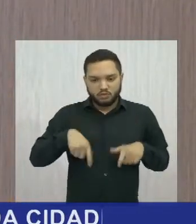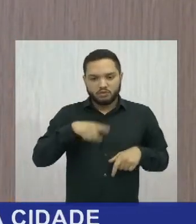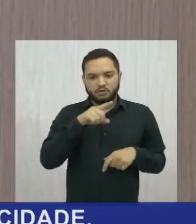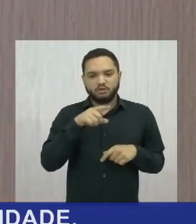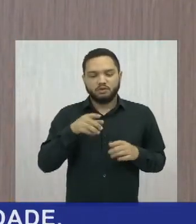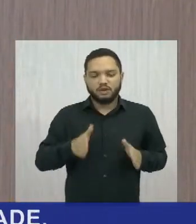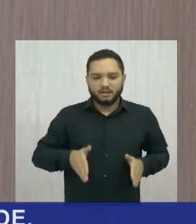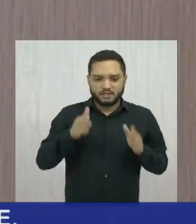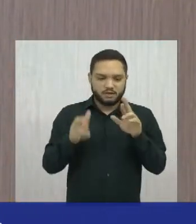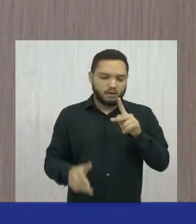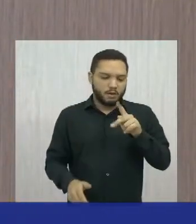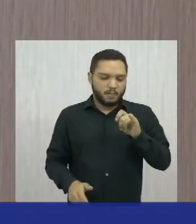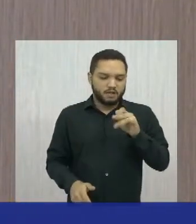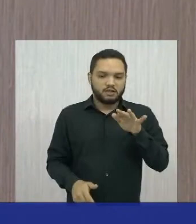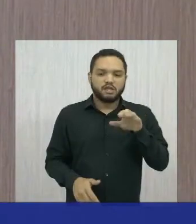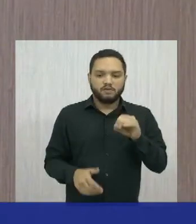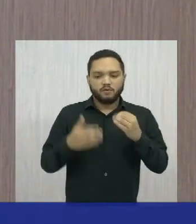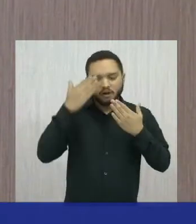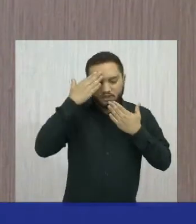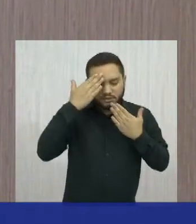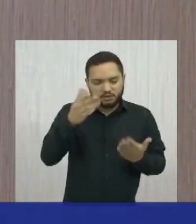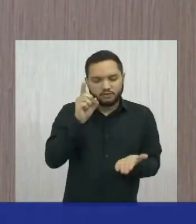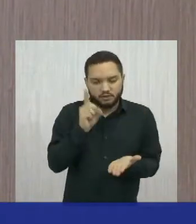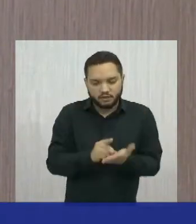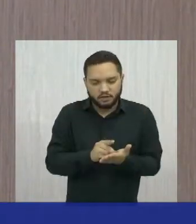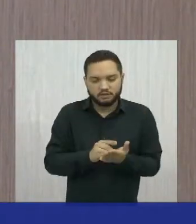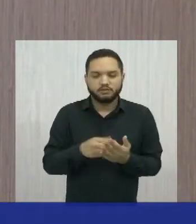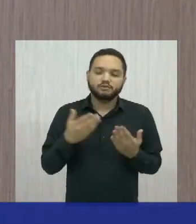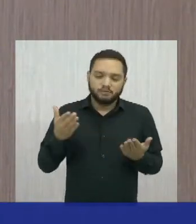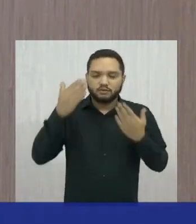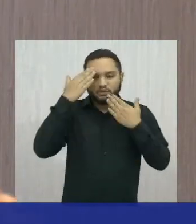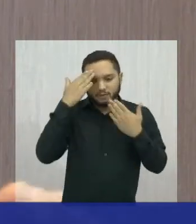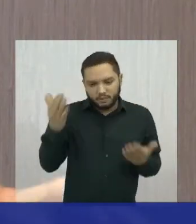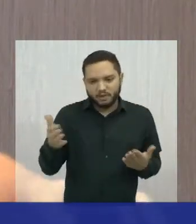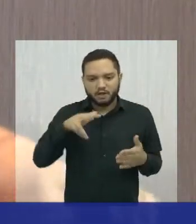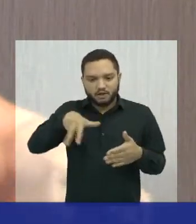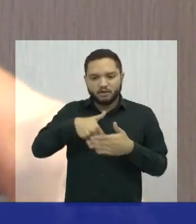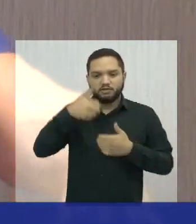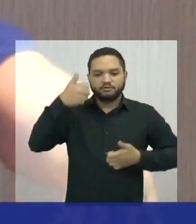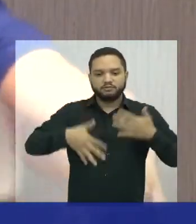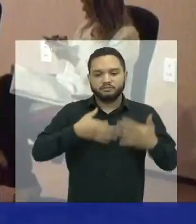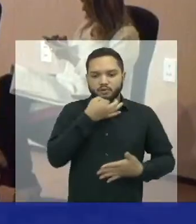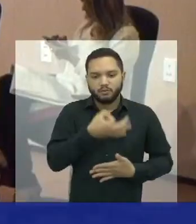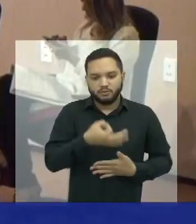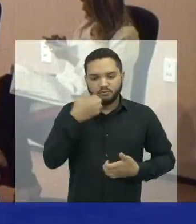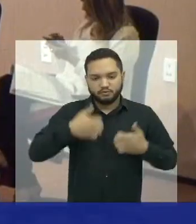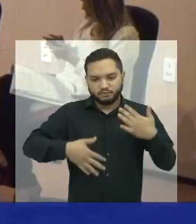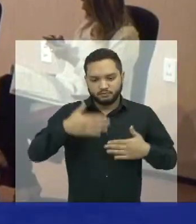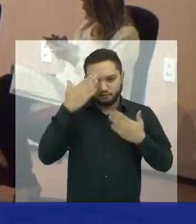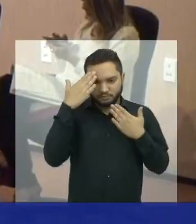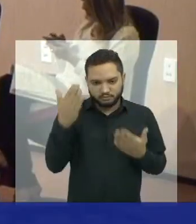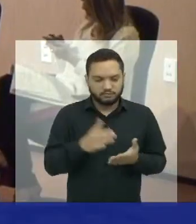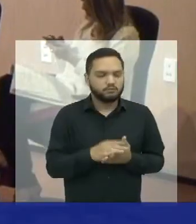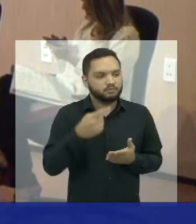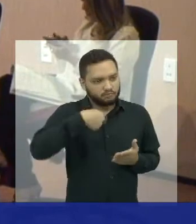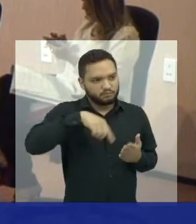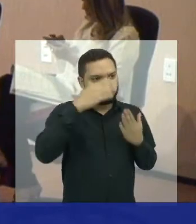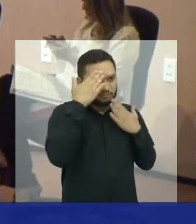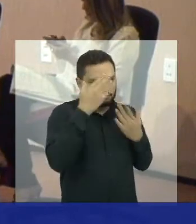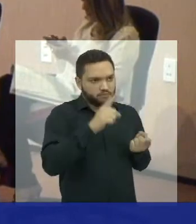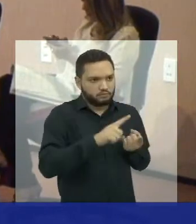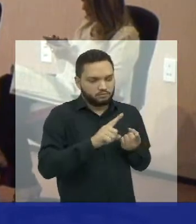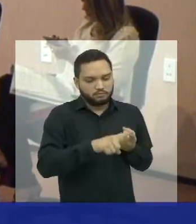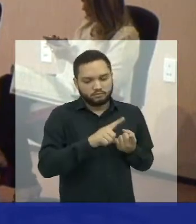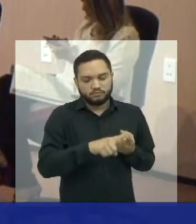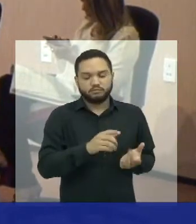Pacífico, a gente agradece de todo o coração. E muitíssimo obrigado pelo espaço. Nós é que agradecemos, dona Maria